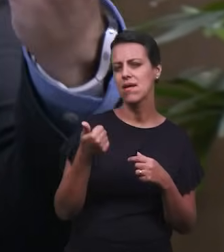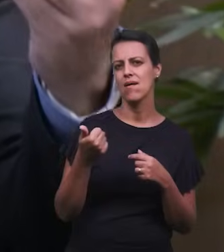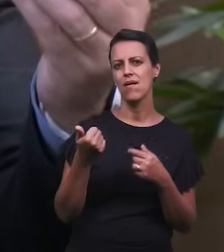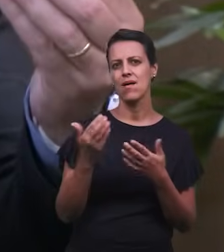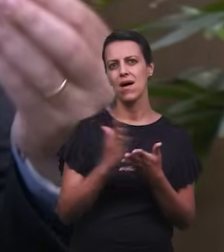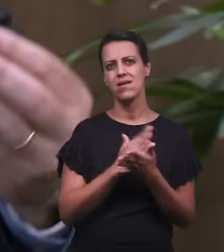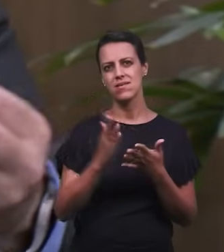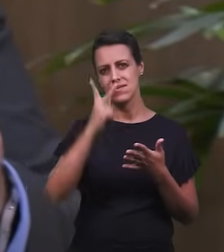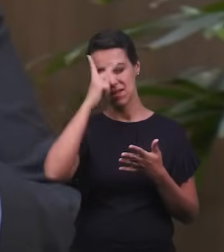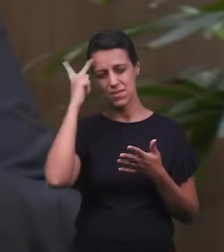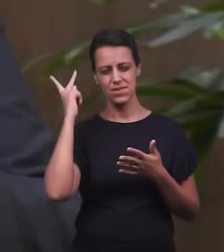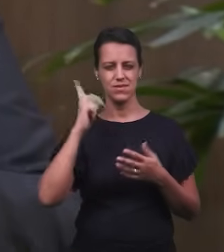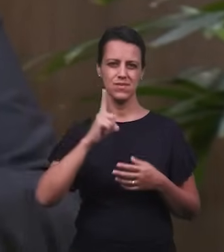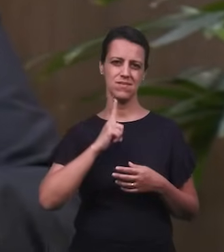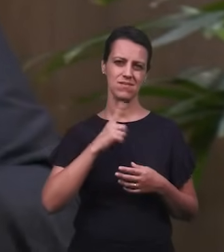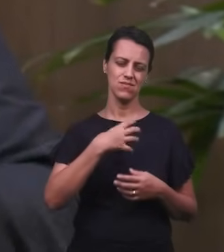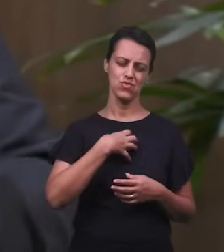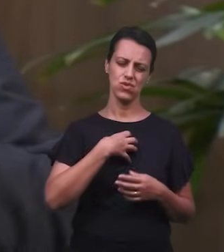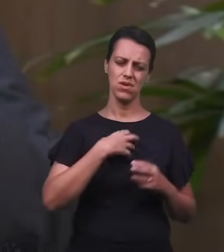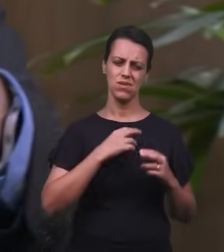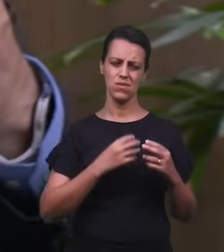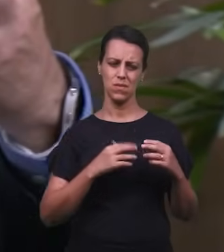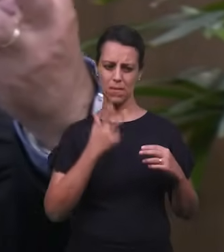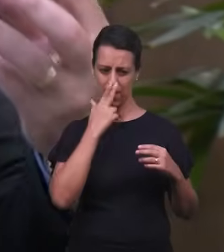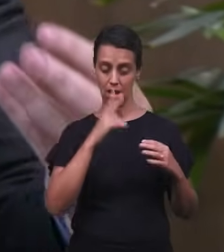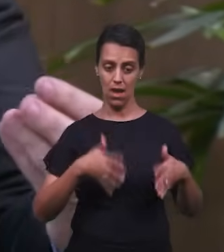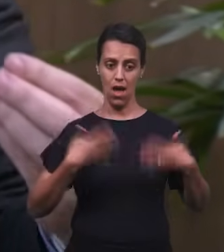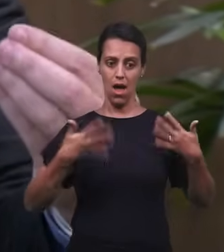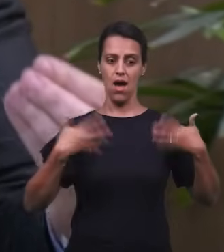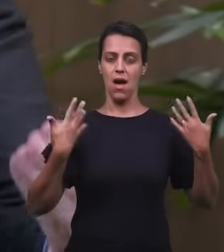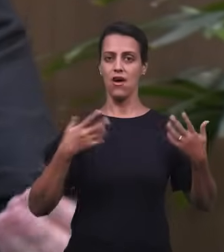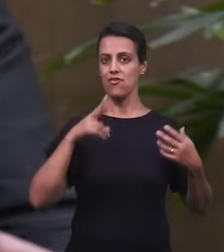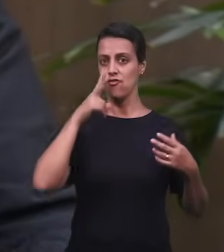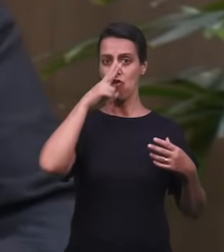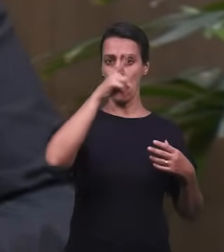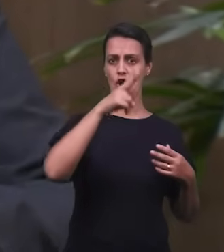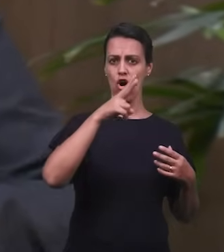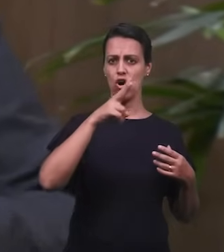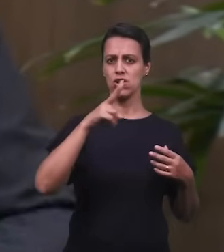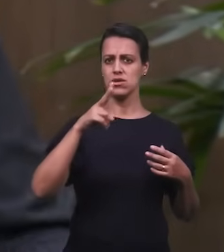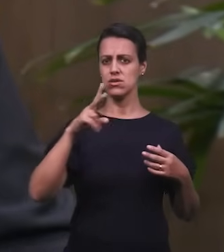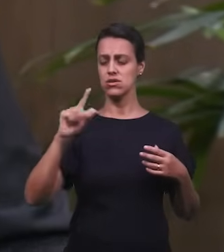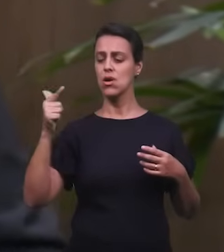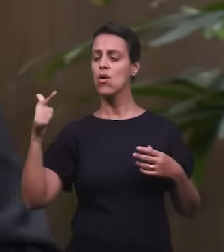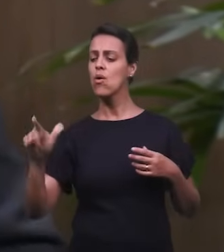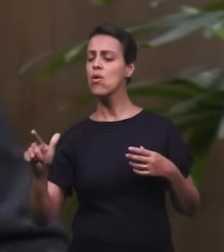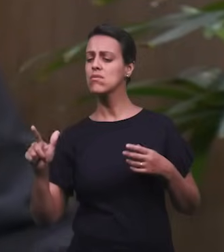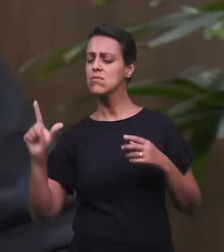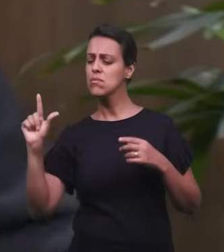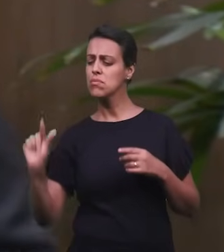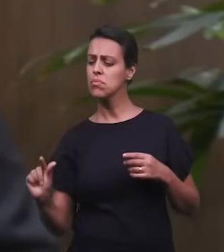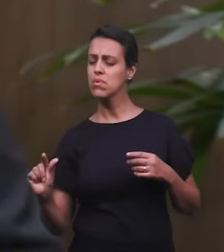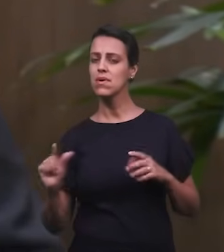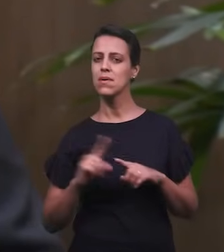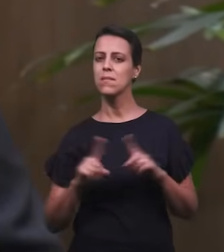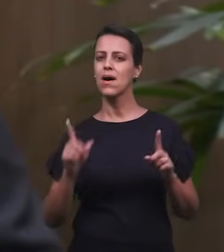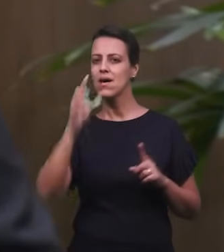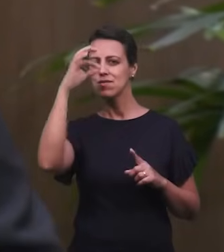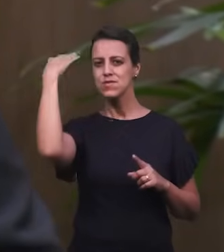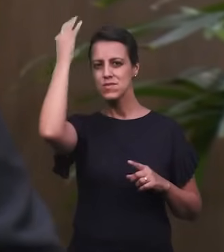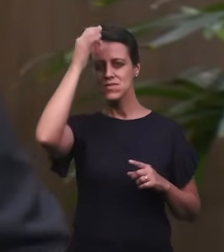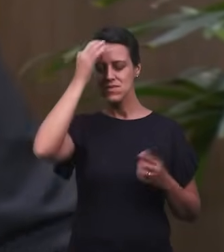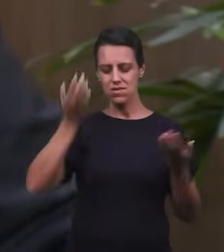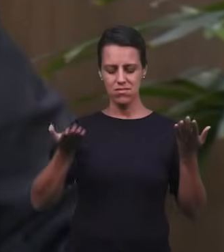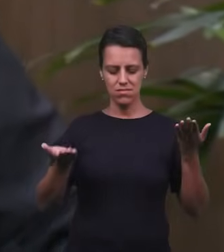mais aguçado e menos em outro, mais de um temperamento, menos de outro, mas o Espírito Santo, ele é aquele